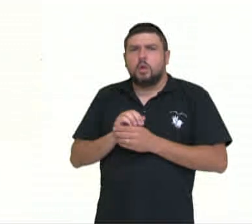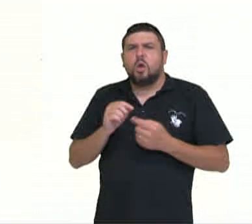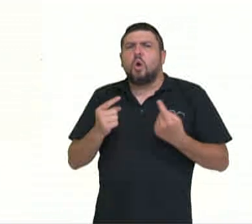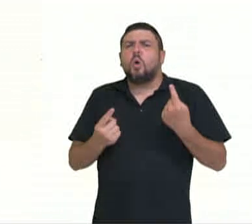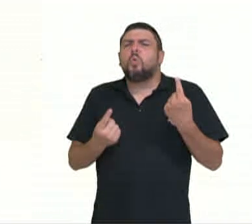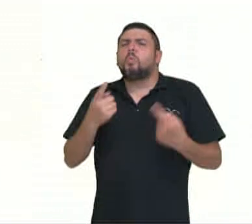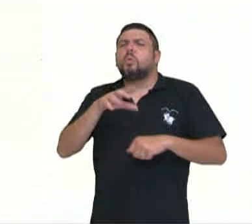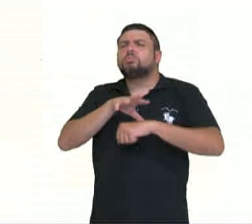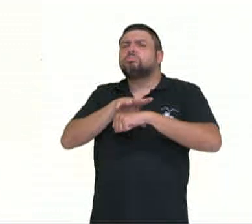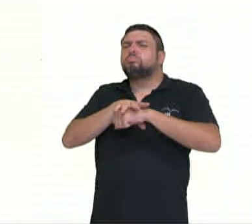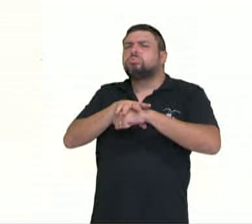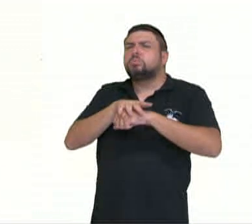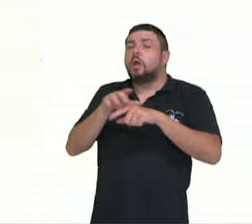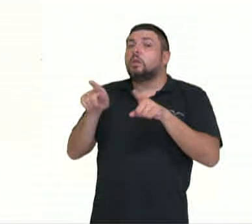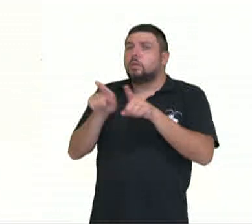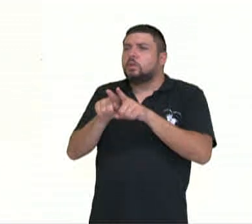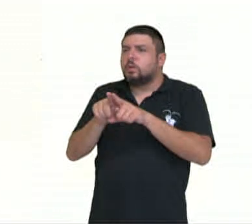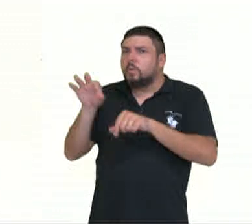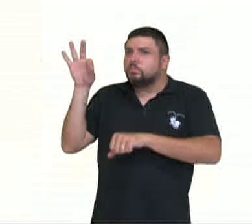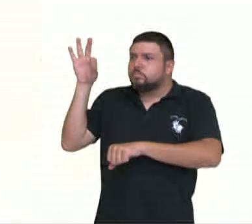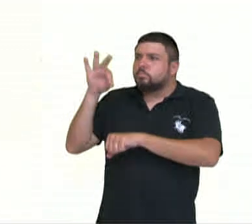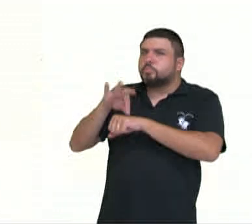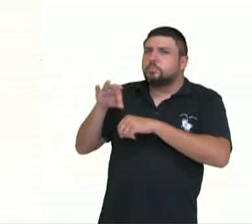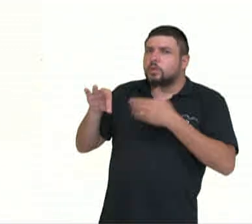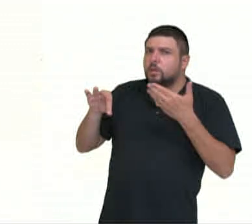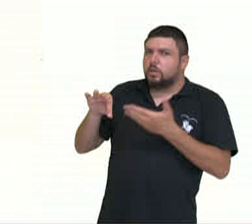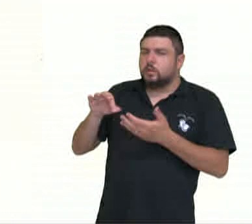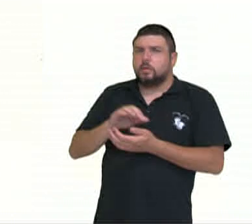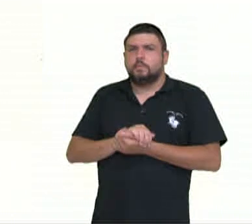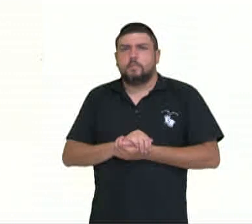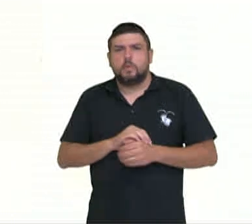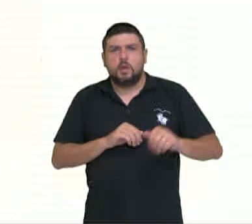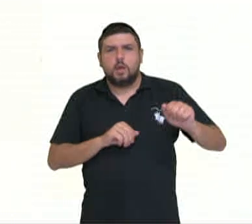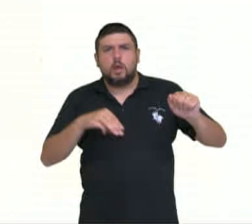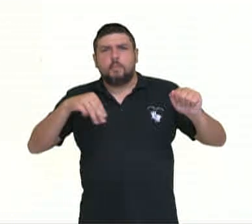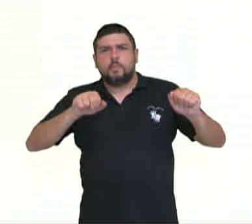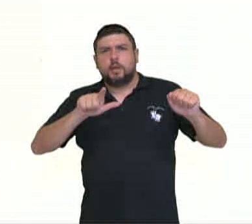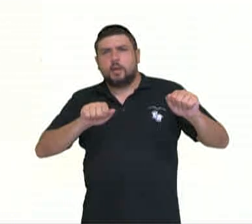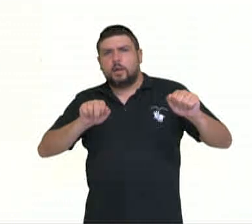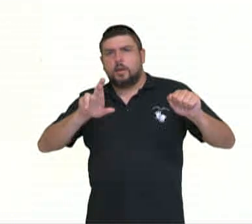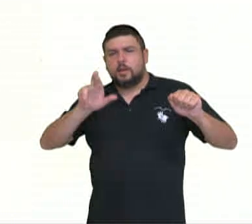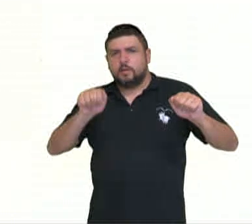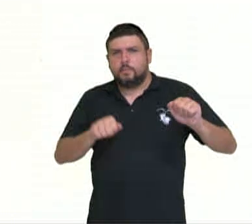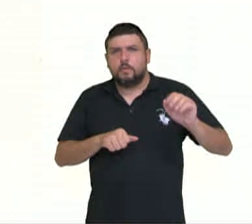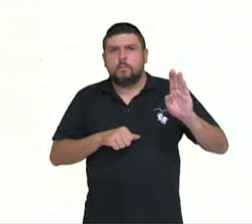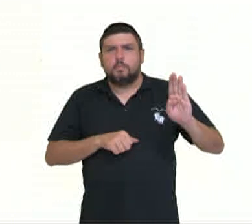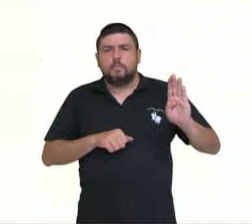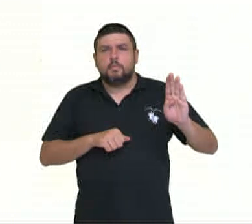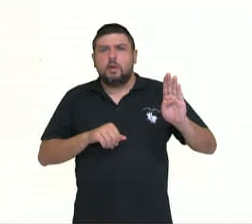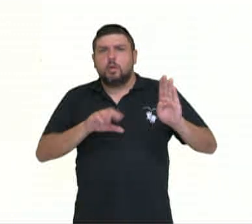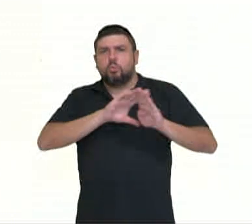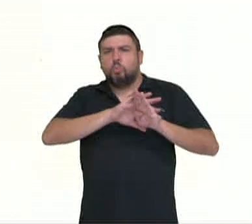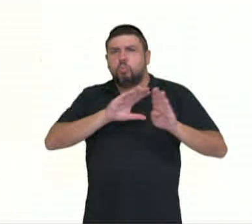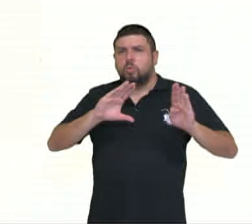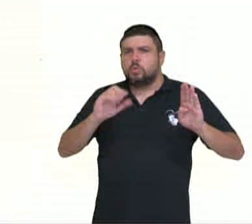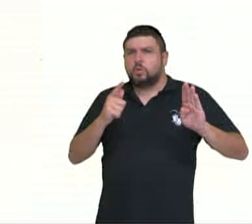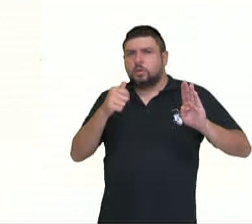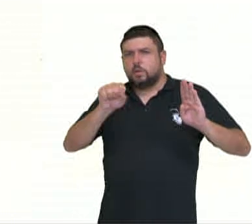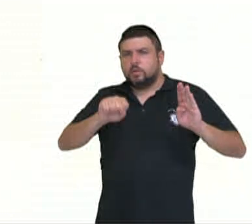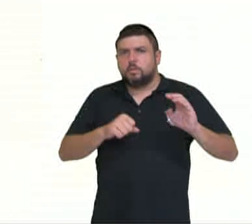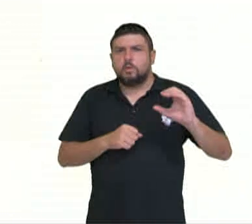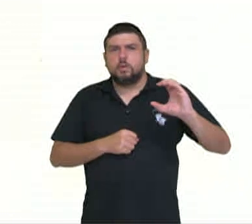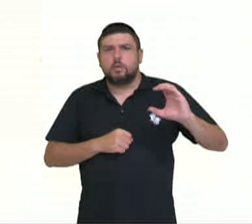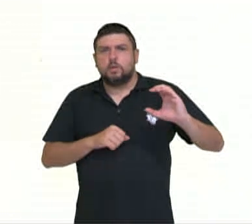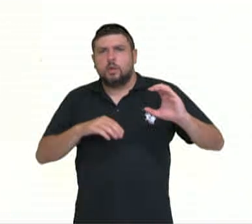música também tem o mosquito como vetor? Alternativa A, malária. Alternativa B, doença de Chagas. Alternativa